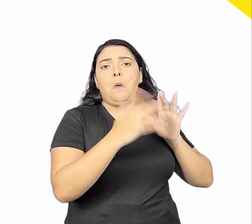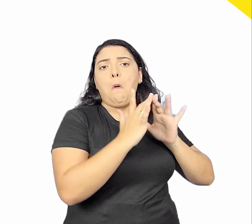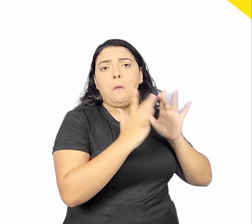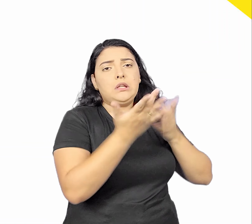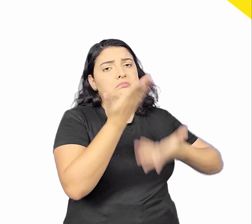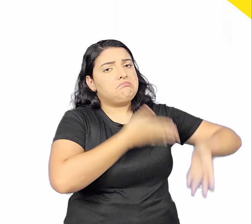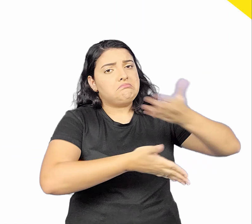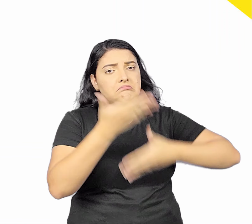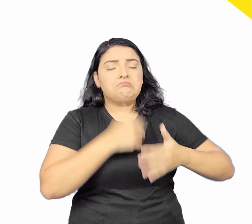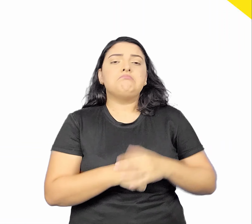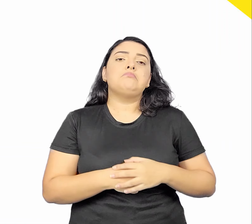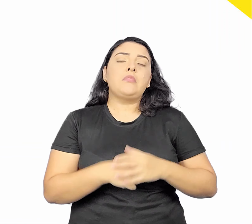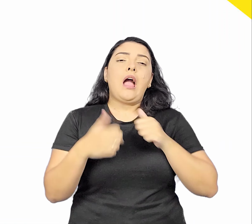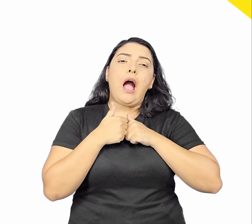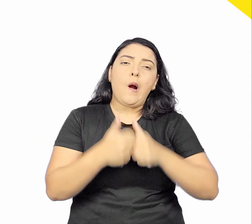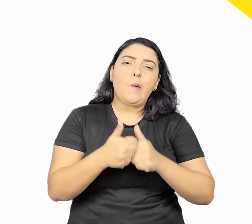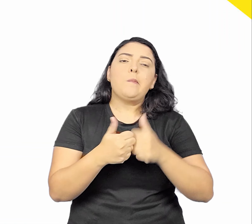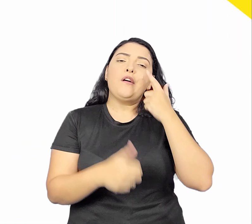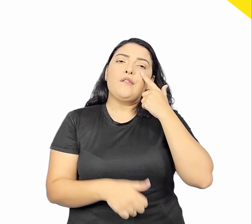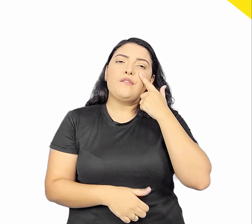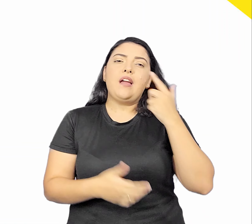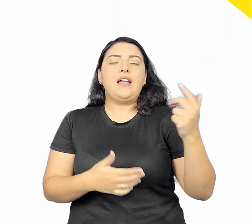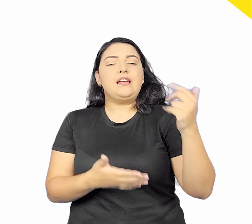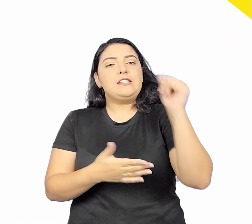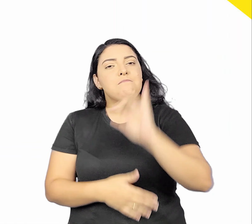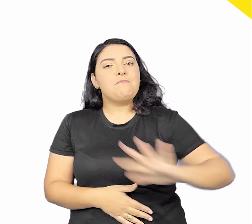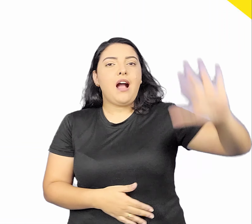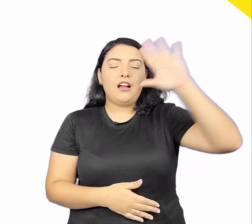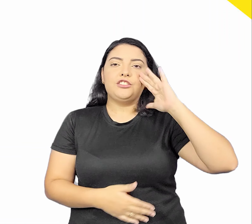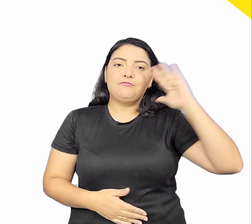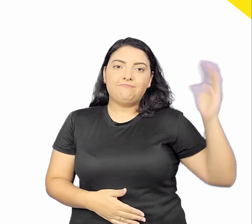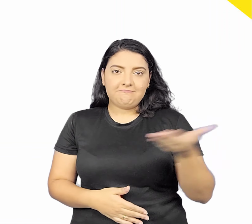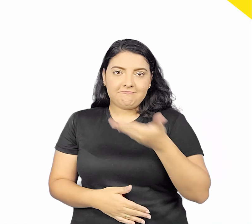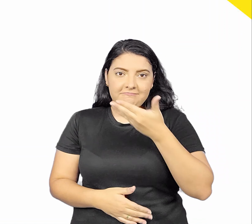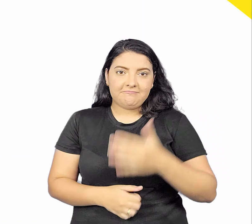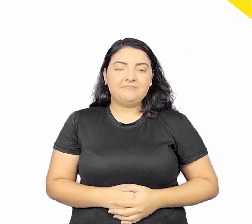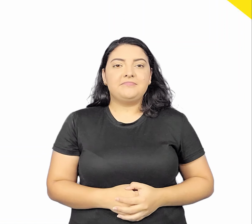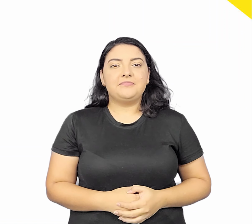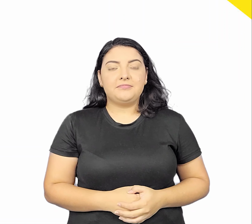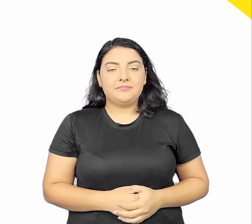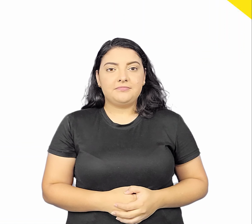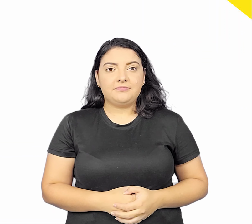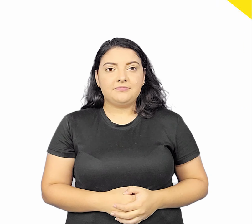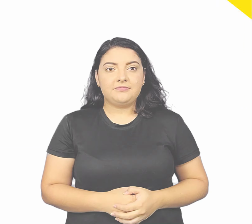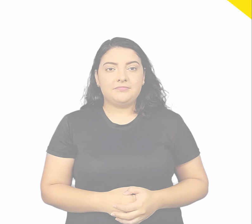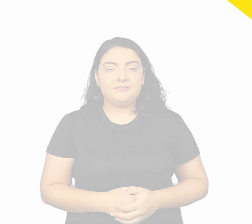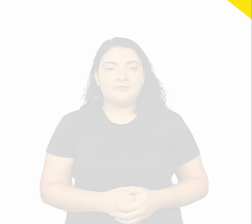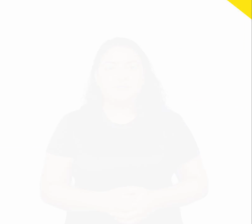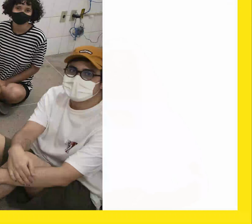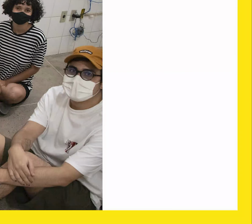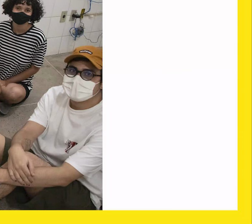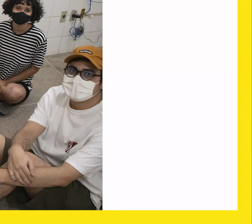escutas, ações e aproximações Acompanhe algumas imagens desse processo formativo